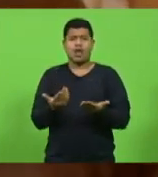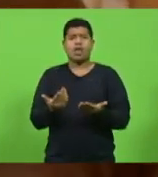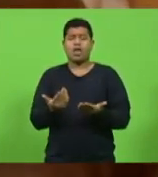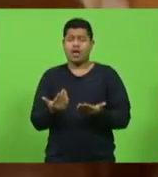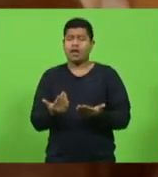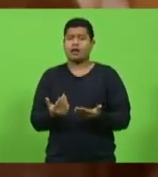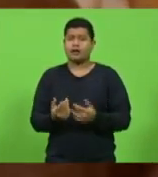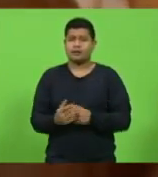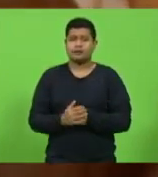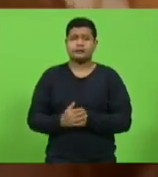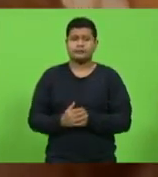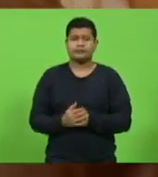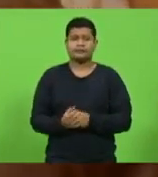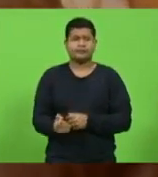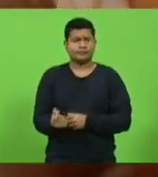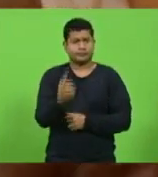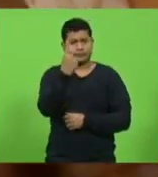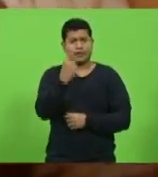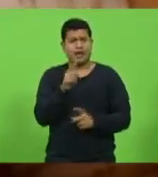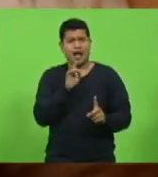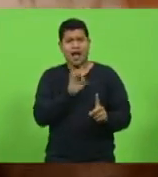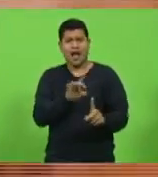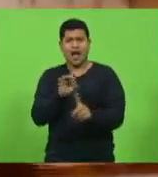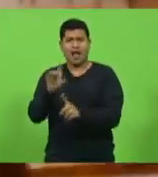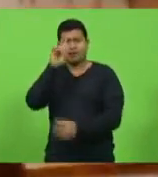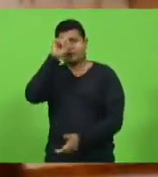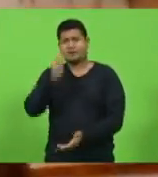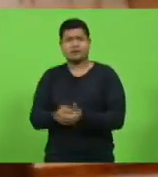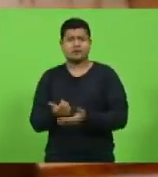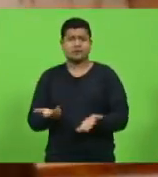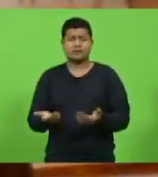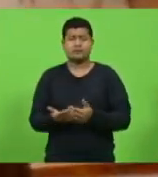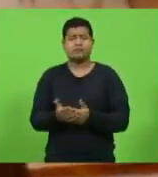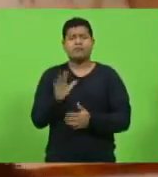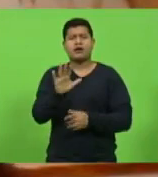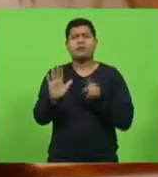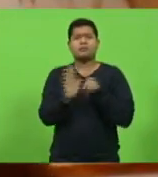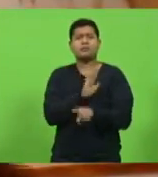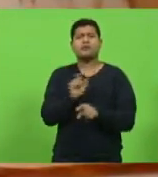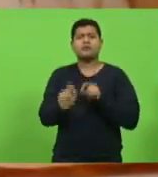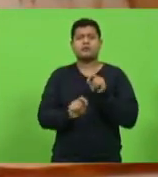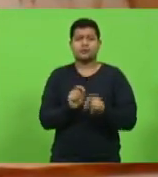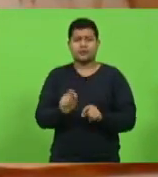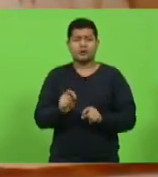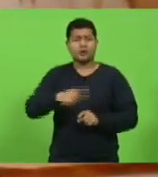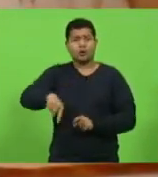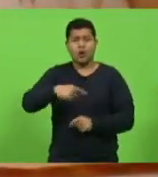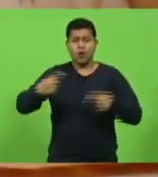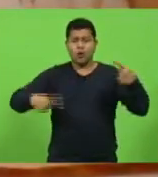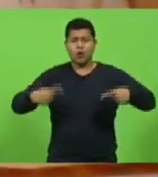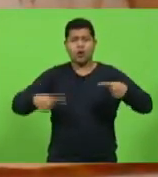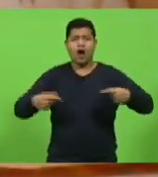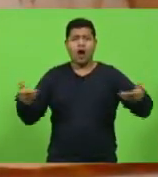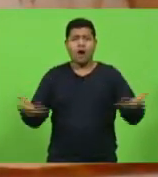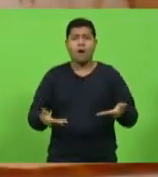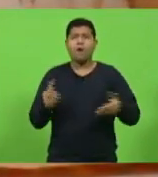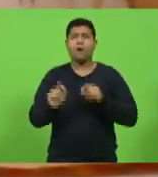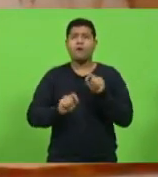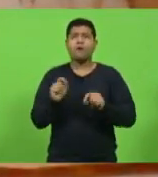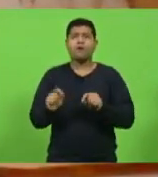incontroverso, cada ato. Então, a pergunta é, o que nós discutimos aqui? O que se